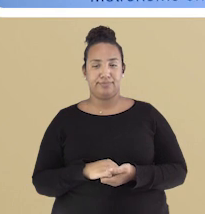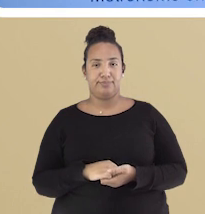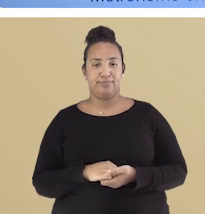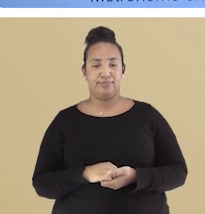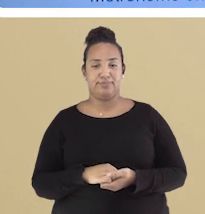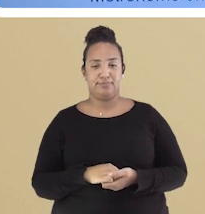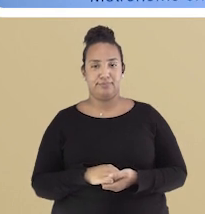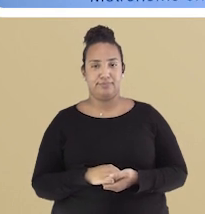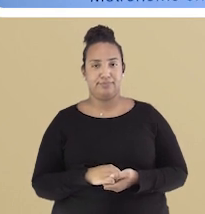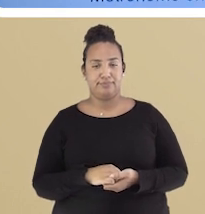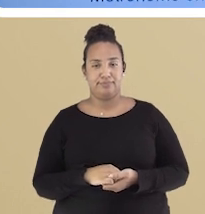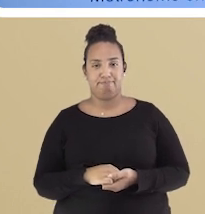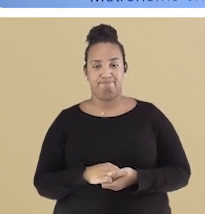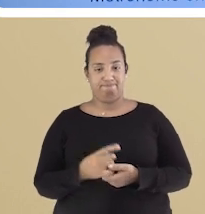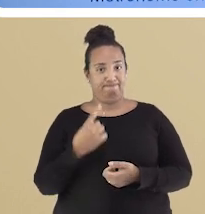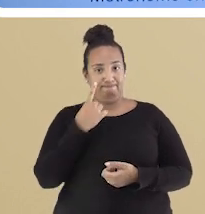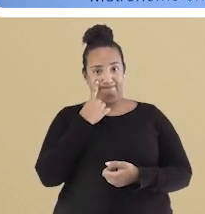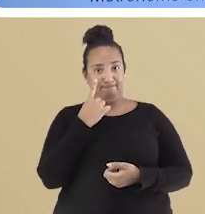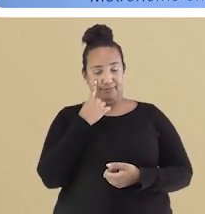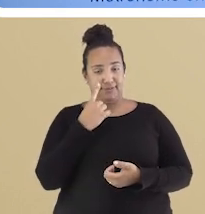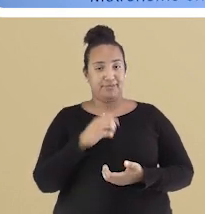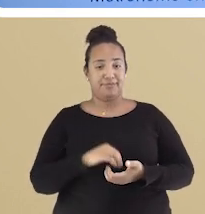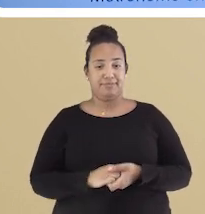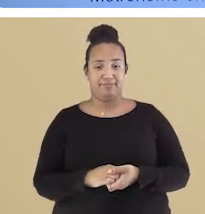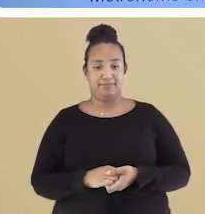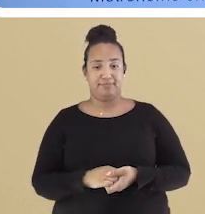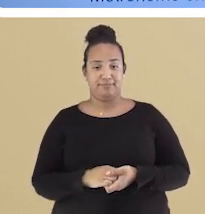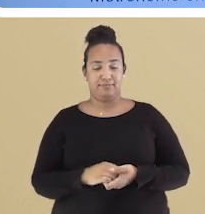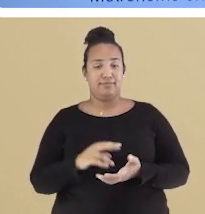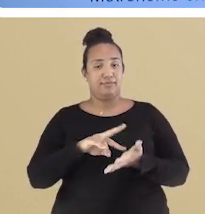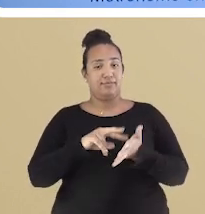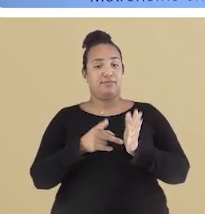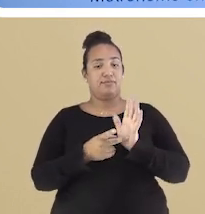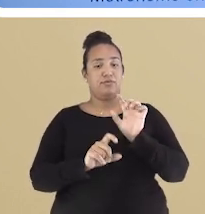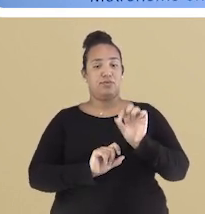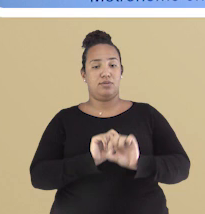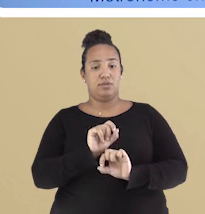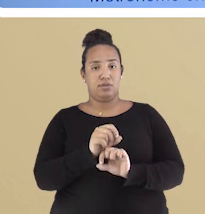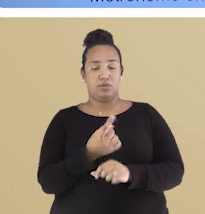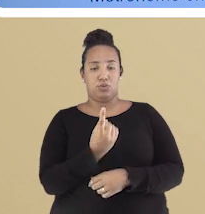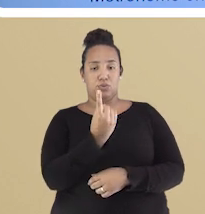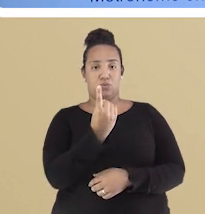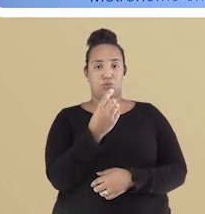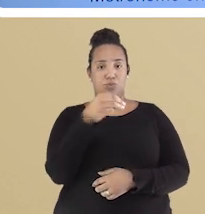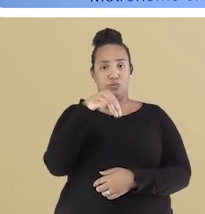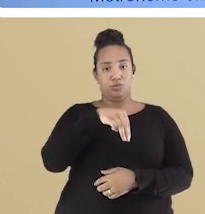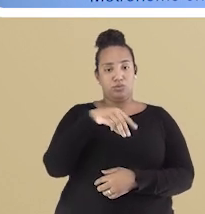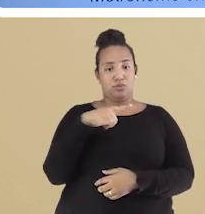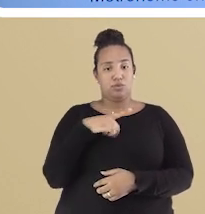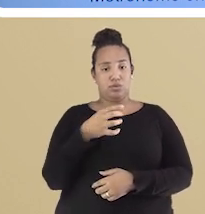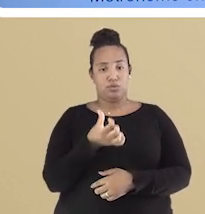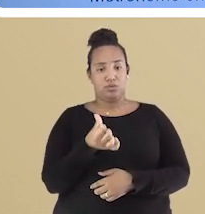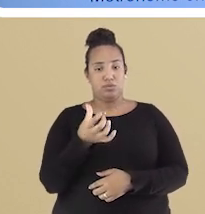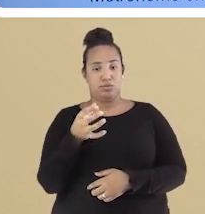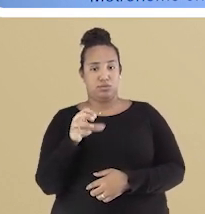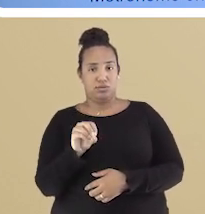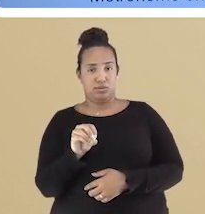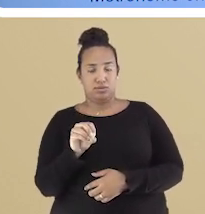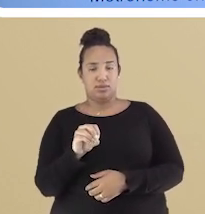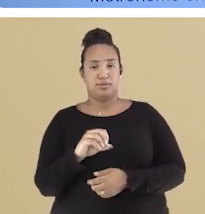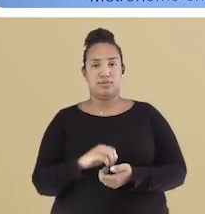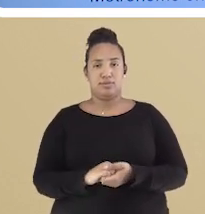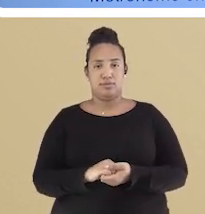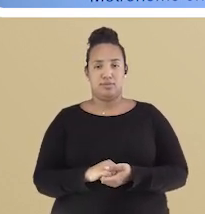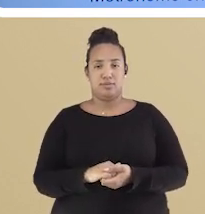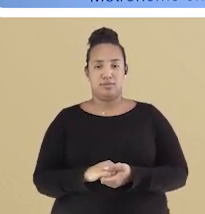aí estão vendo e significa que a gente a cada minuto a gente tem 60 batidas 60 linha